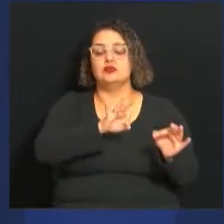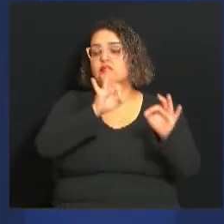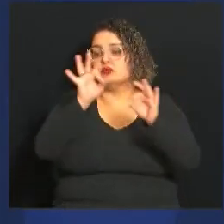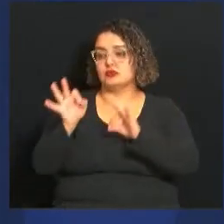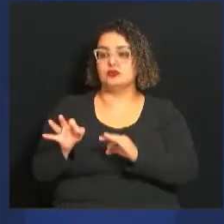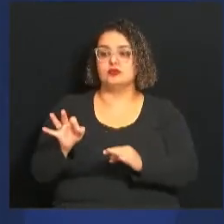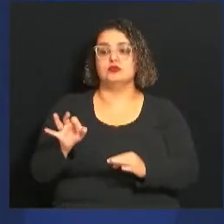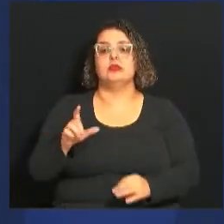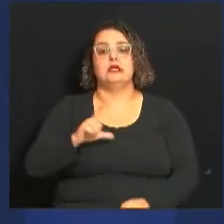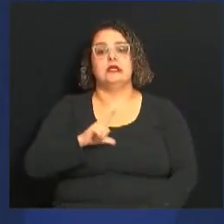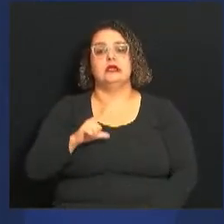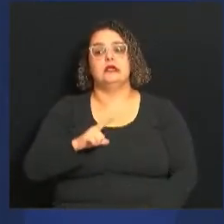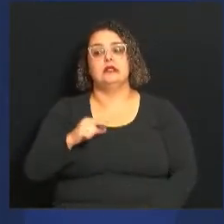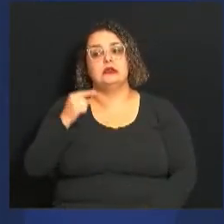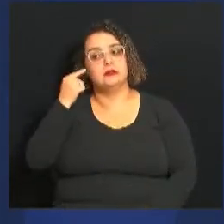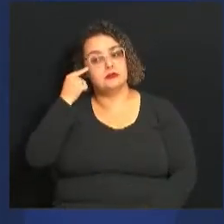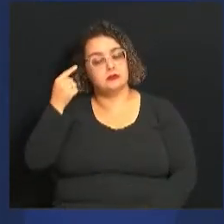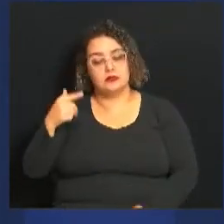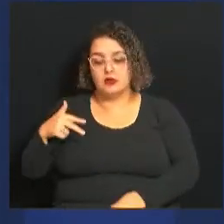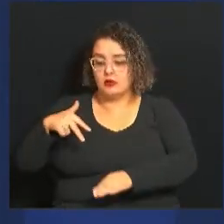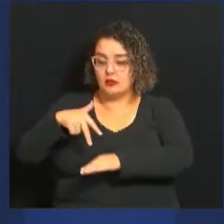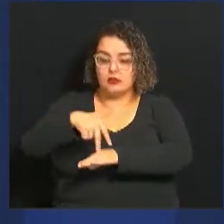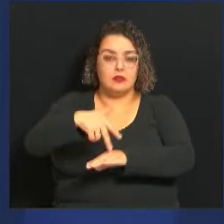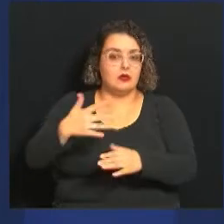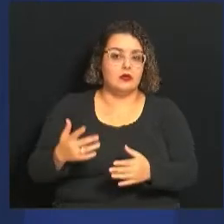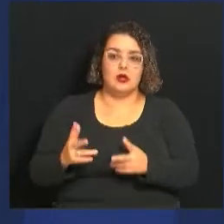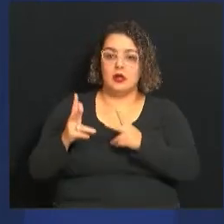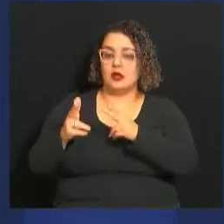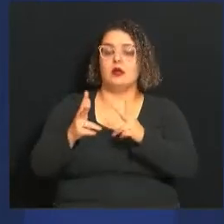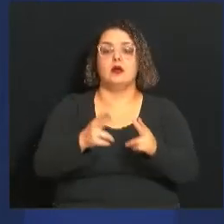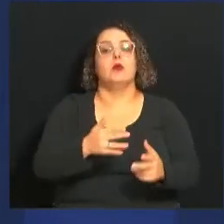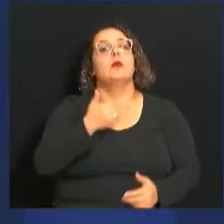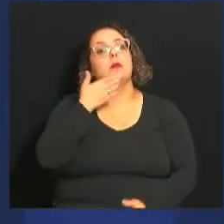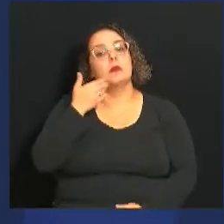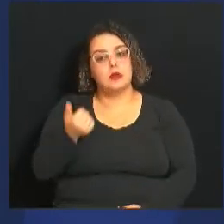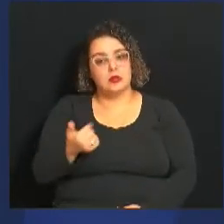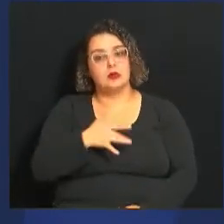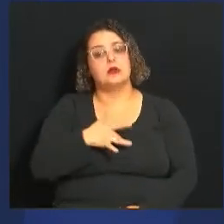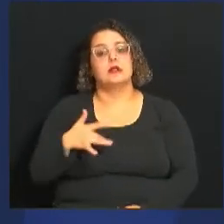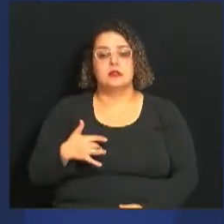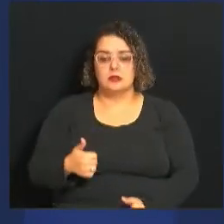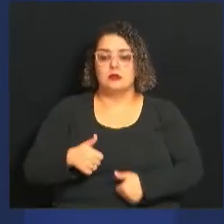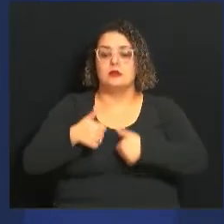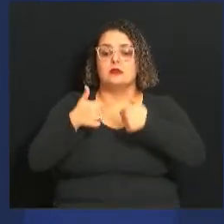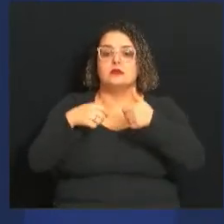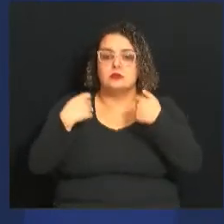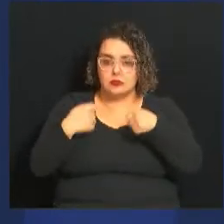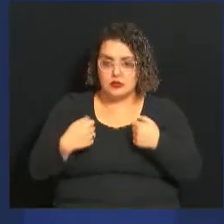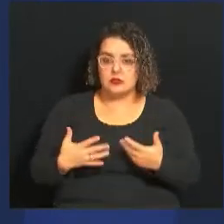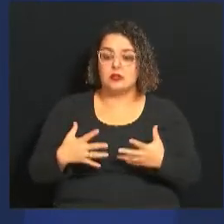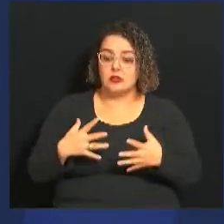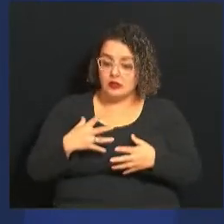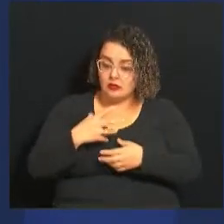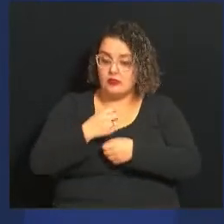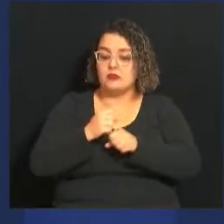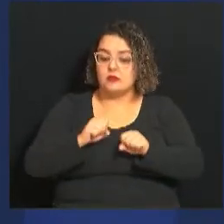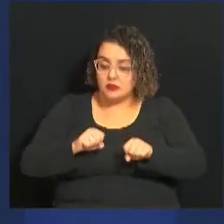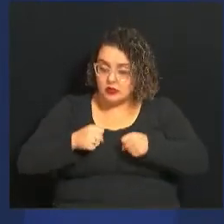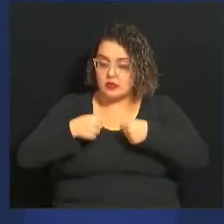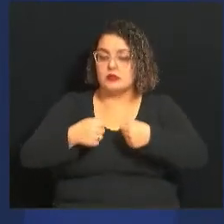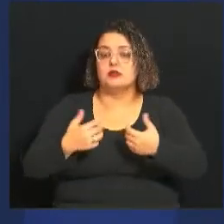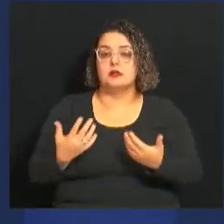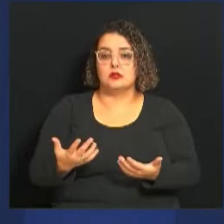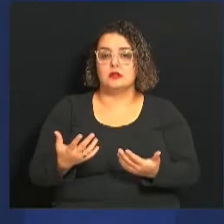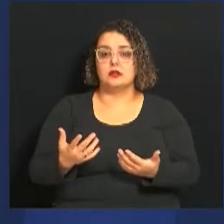menos o mesmo posicionamento, que a gente precisa melhorar na saúde pública, a gente precisa ter uma saúde pública fortalecida, a gente tem